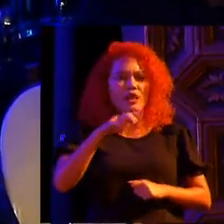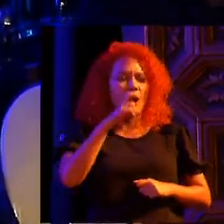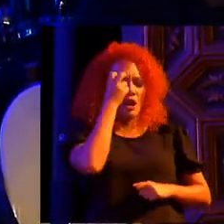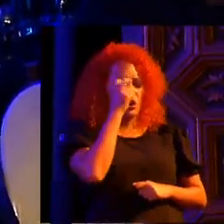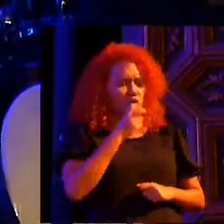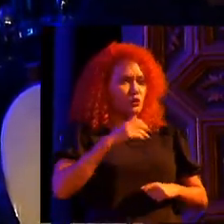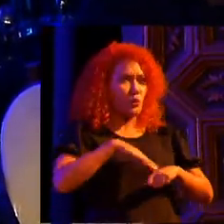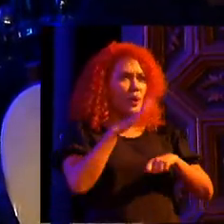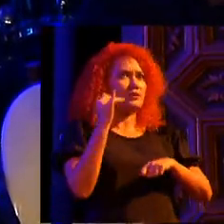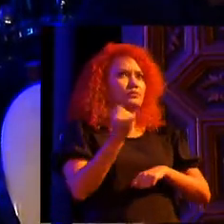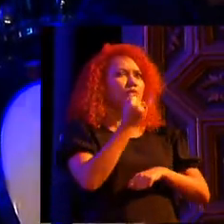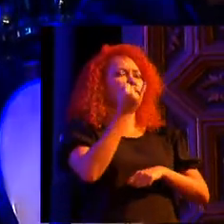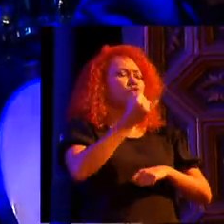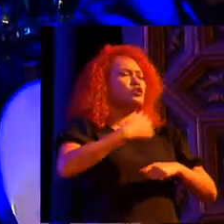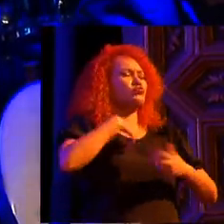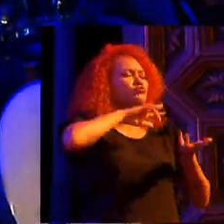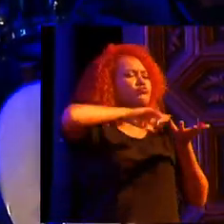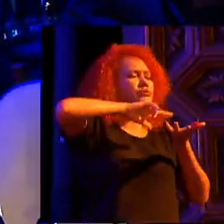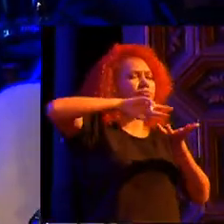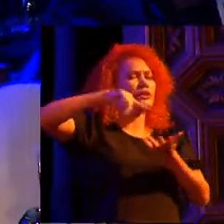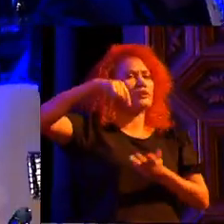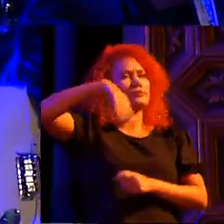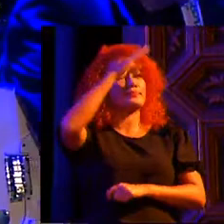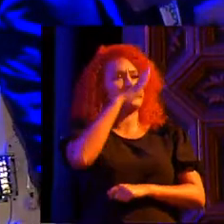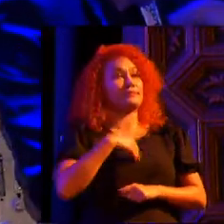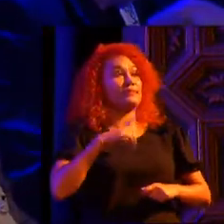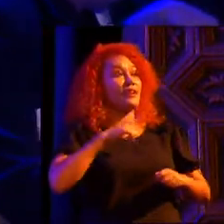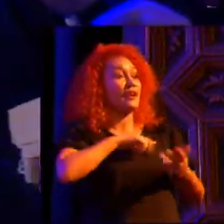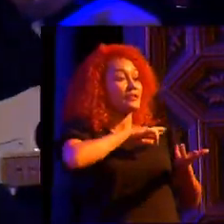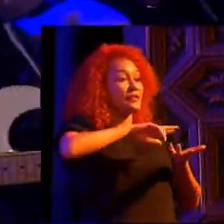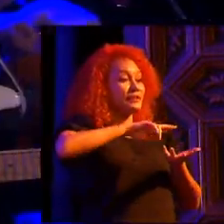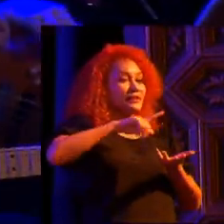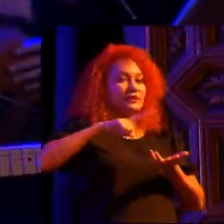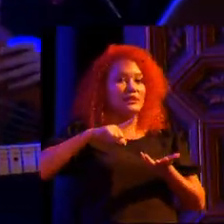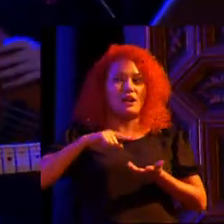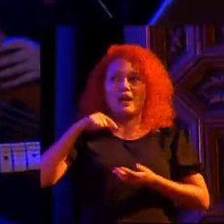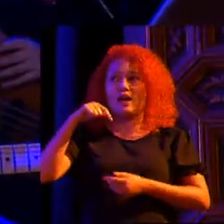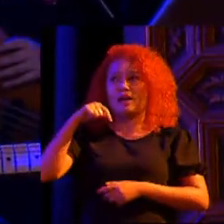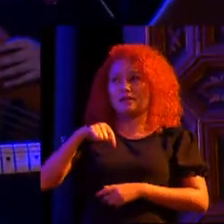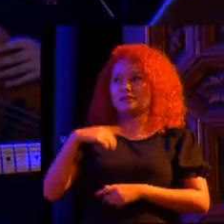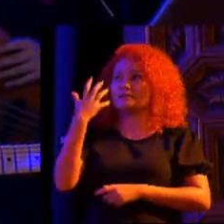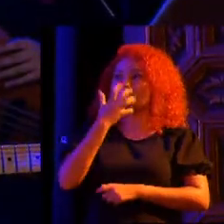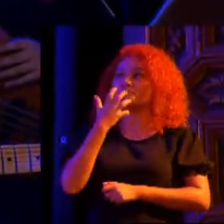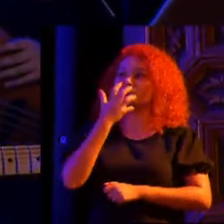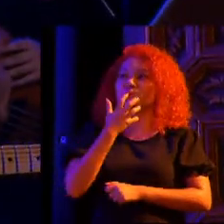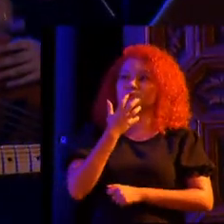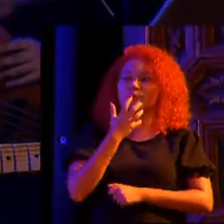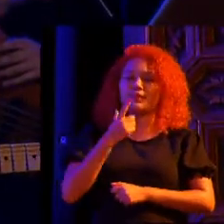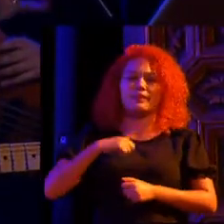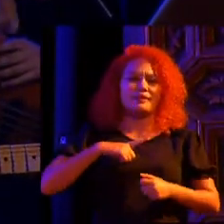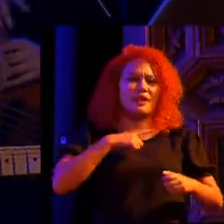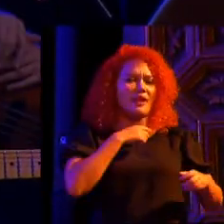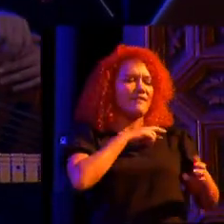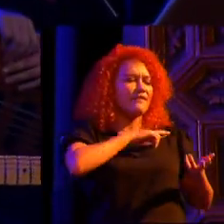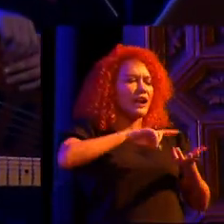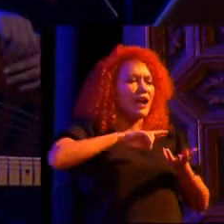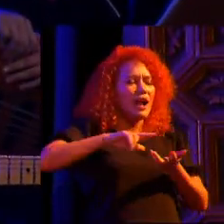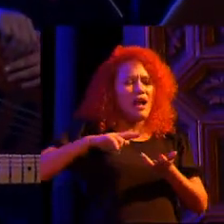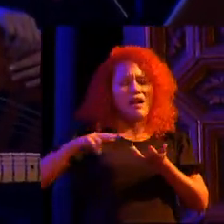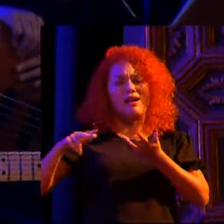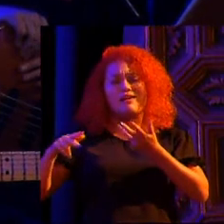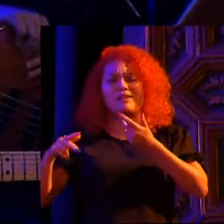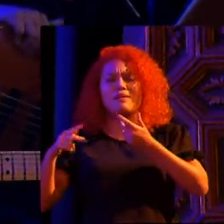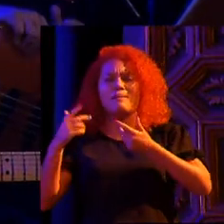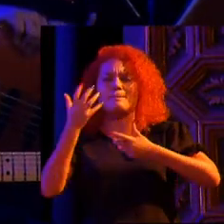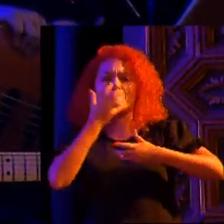e podemos ver toda a sua diversidade nessa primeira edição do Prêmio Amazonas de Música. Diversos sons e ritmos e artistas